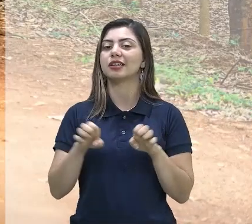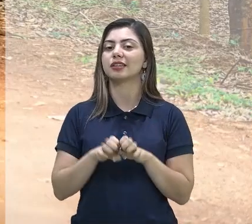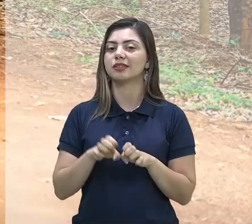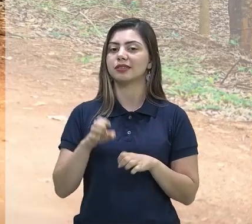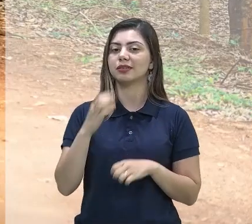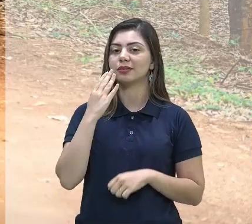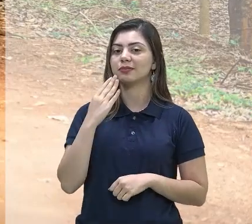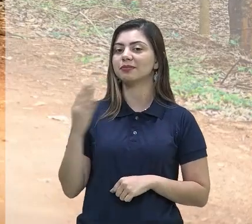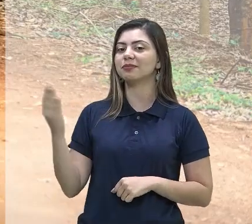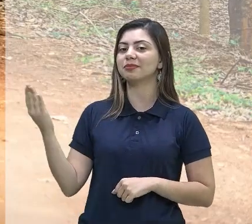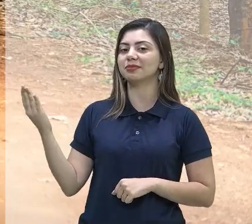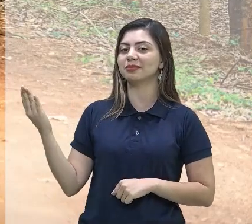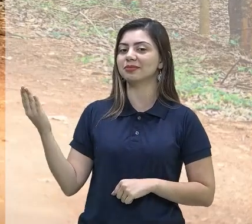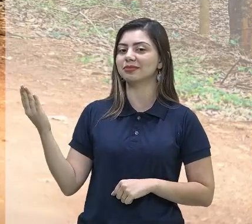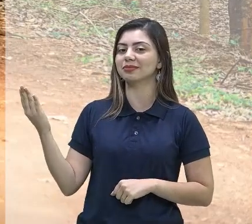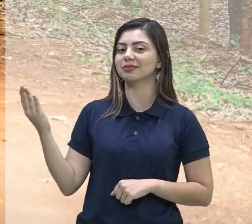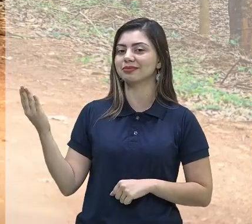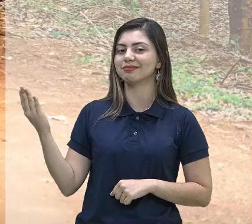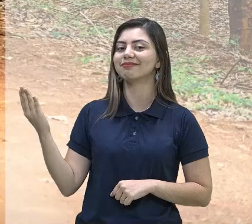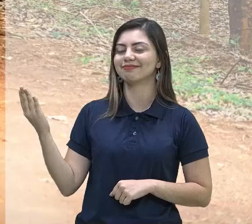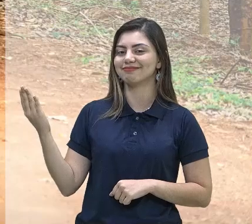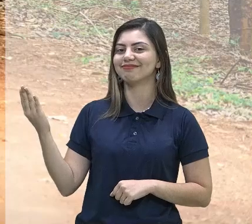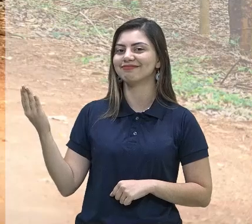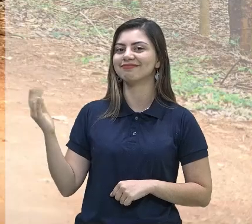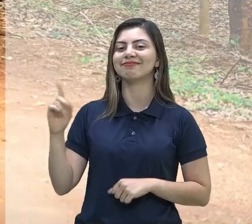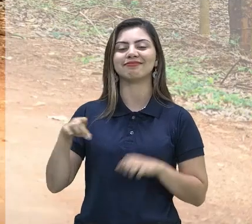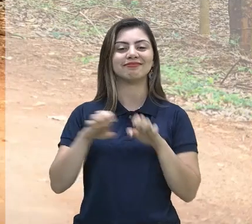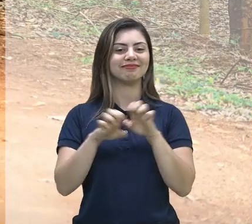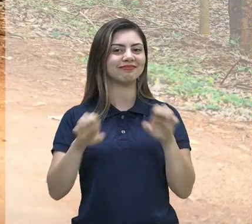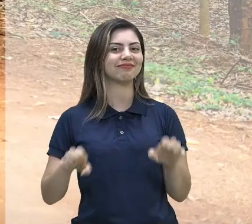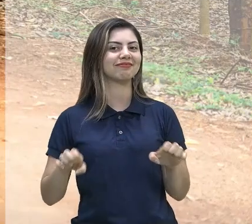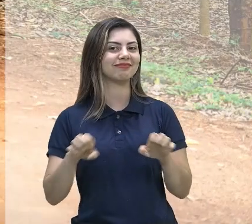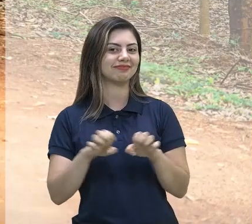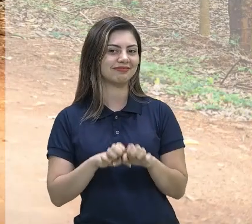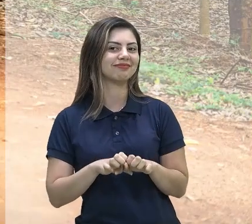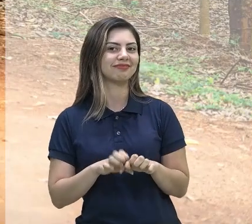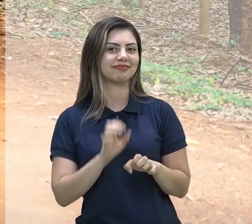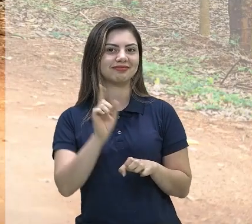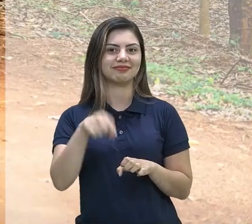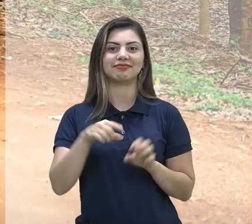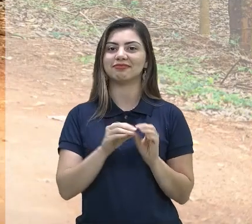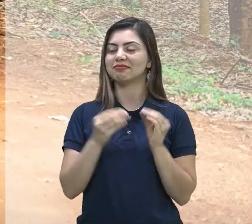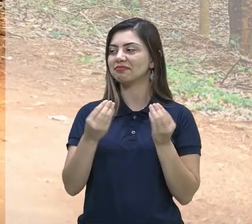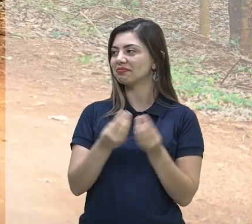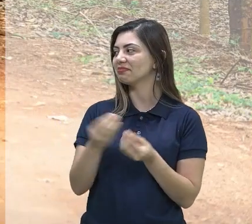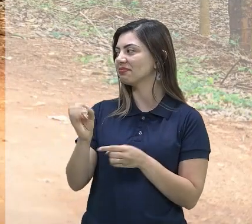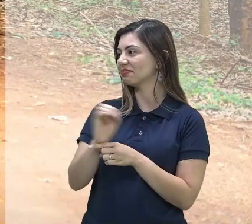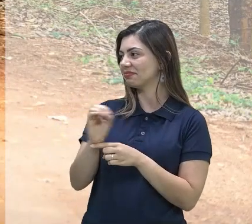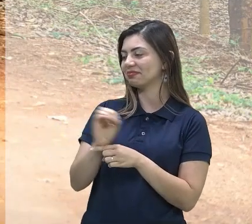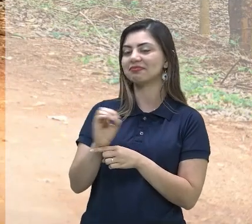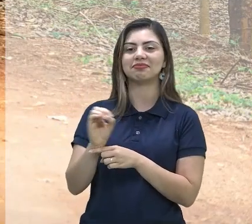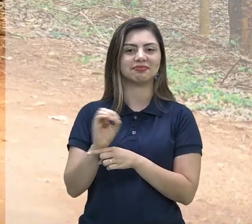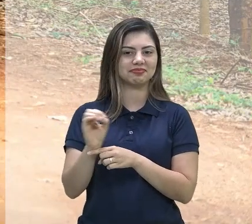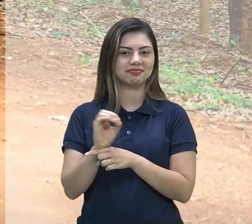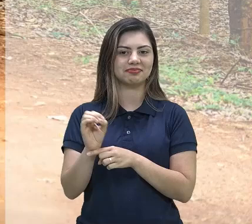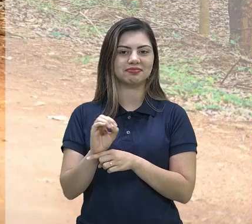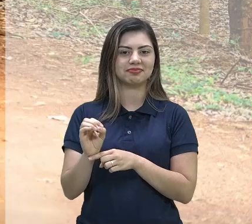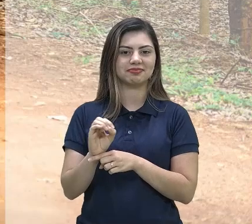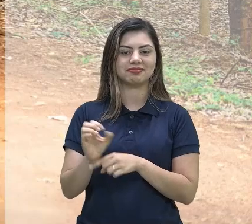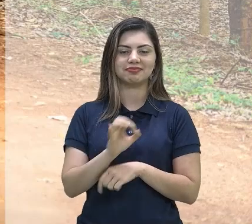vocês observem aqui comigo, né? A estrutura é um composto orgânico. O monômero da